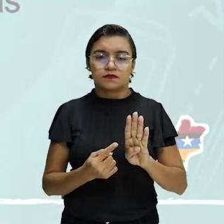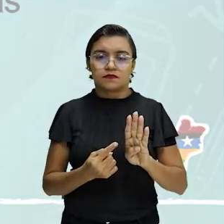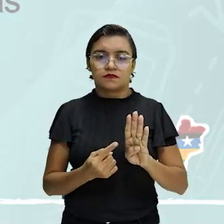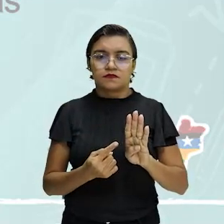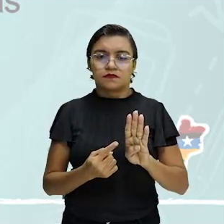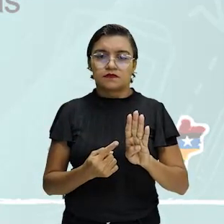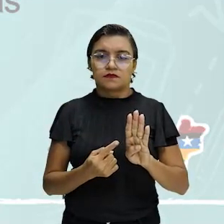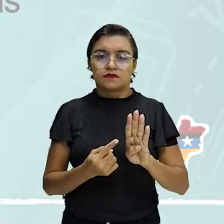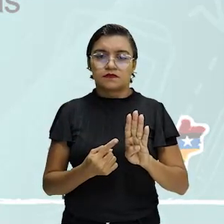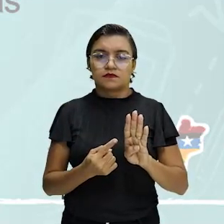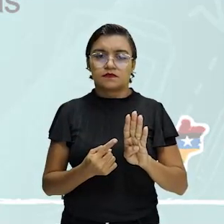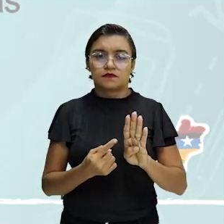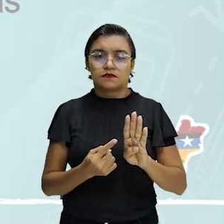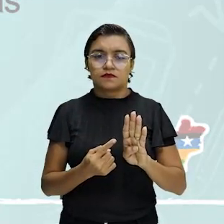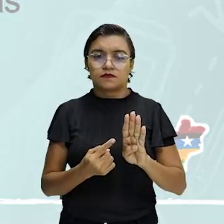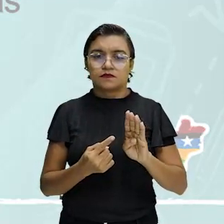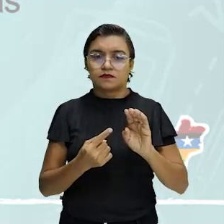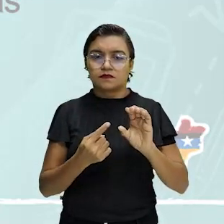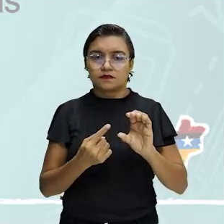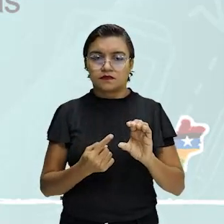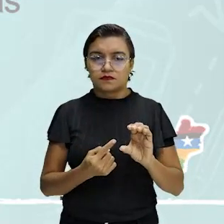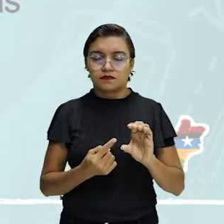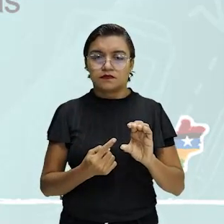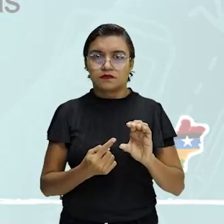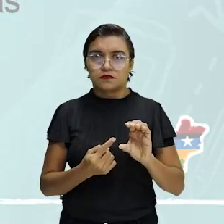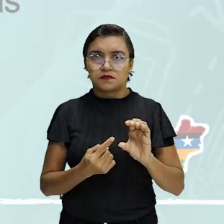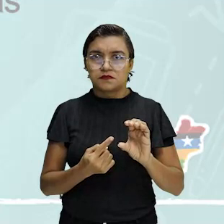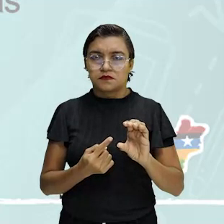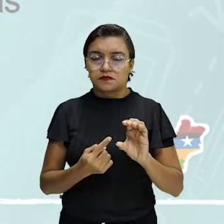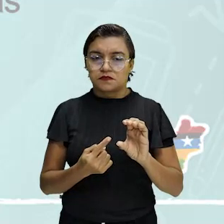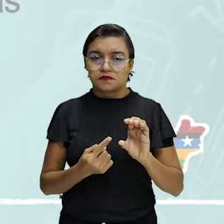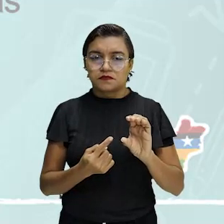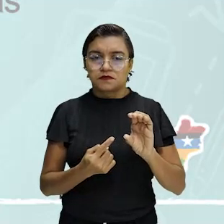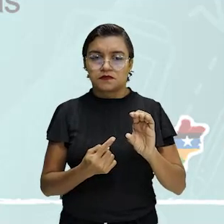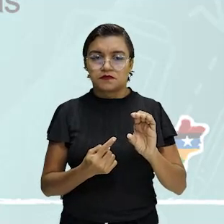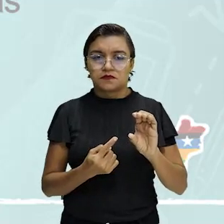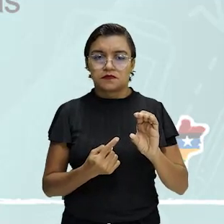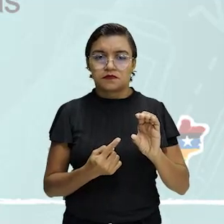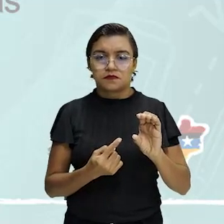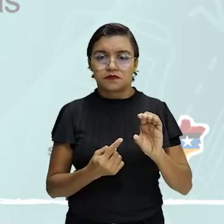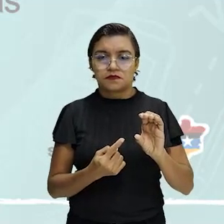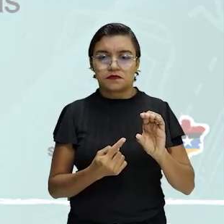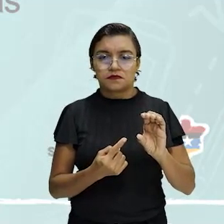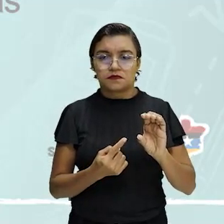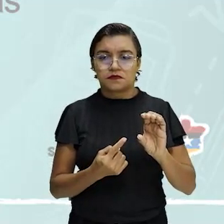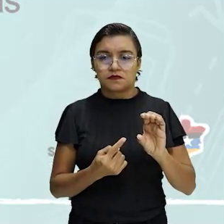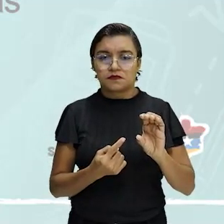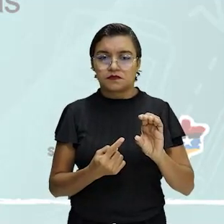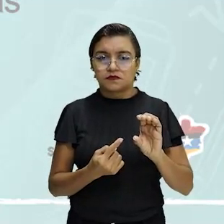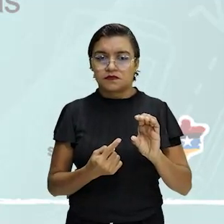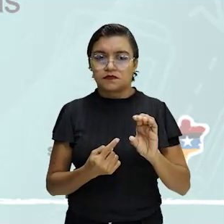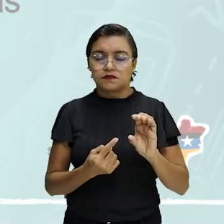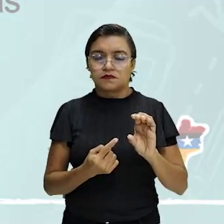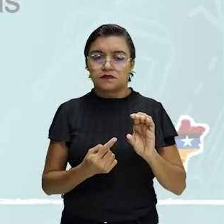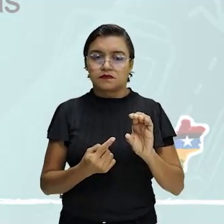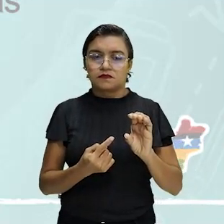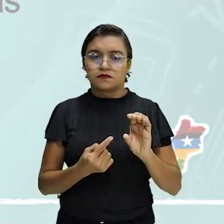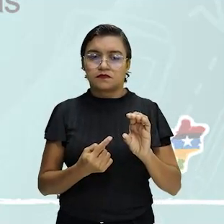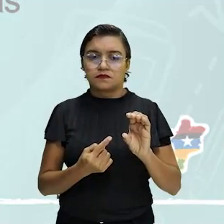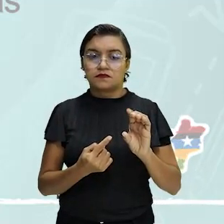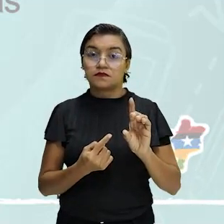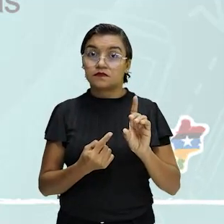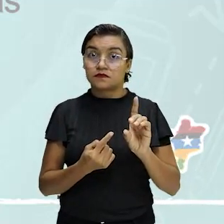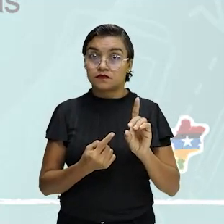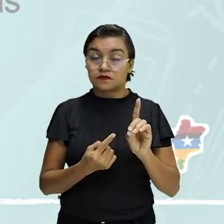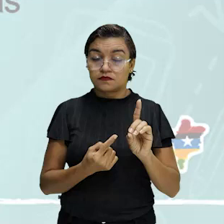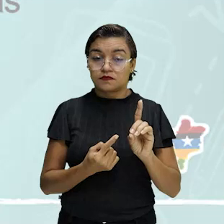registrada a data e hora do envio da mensagem. Letra C. As mensagens podem ser arquivadas e armazenadas, permitindo fazer consultas